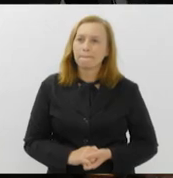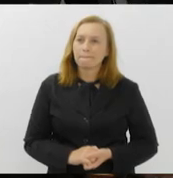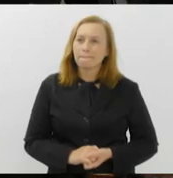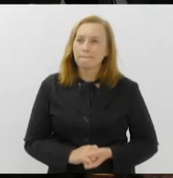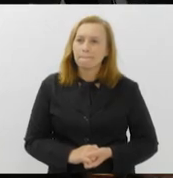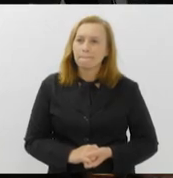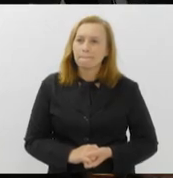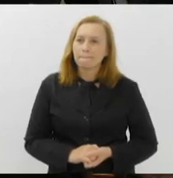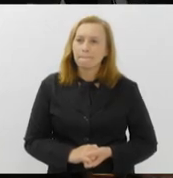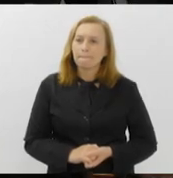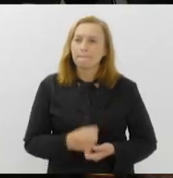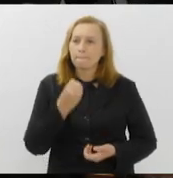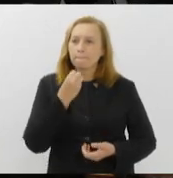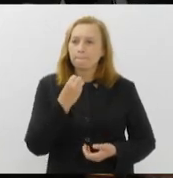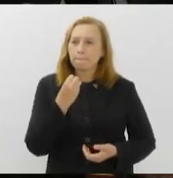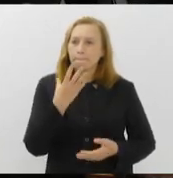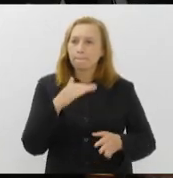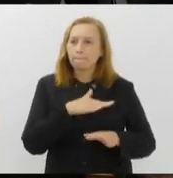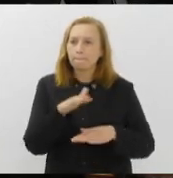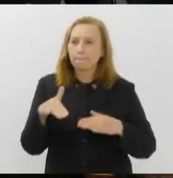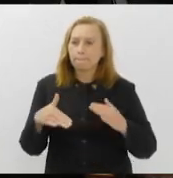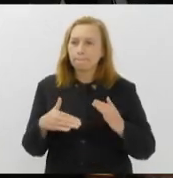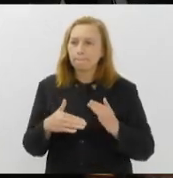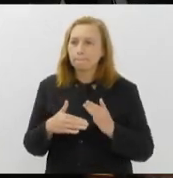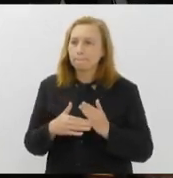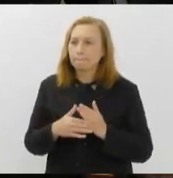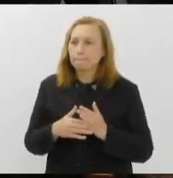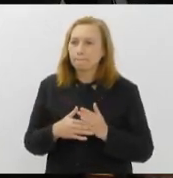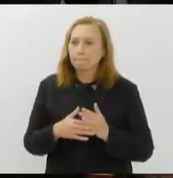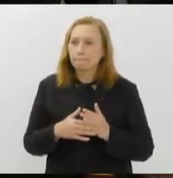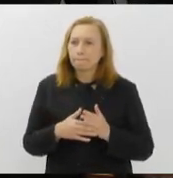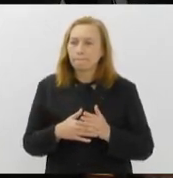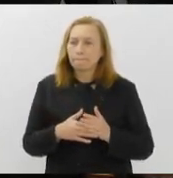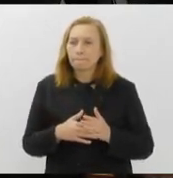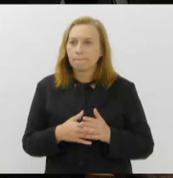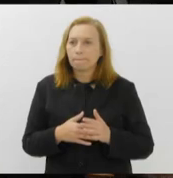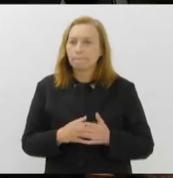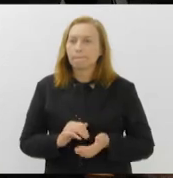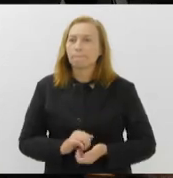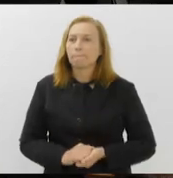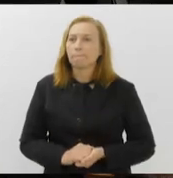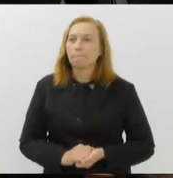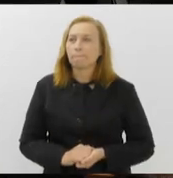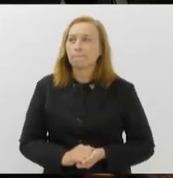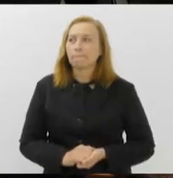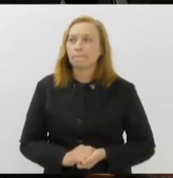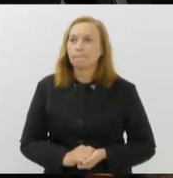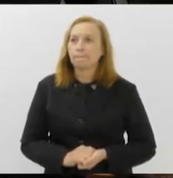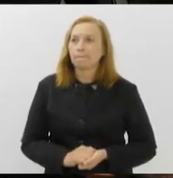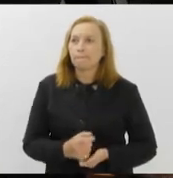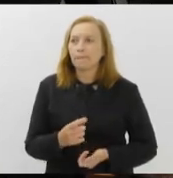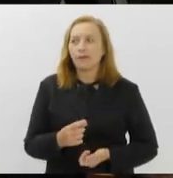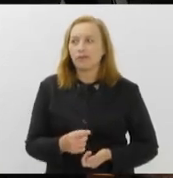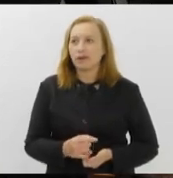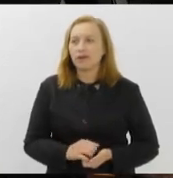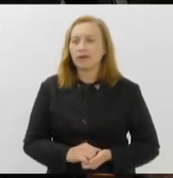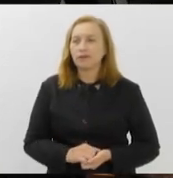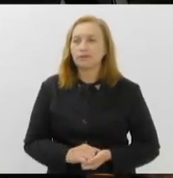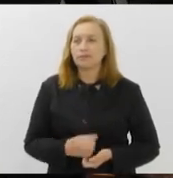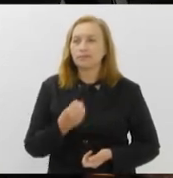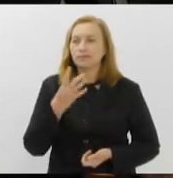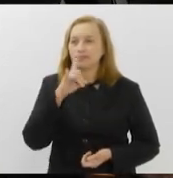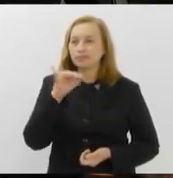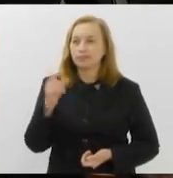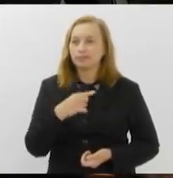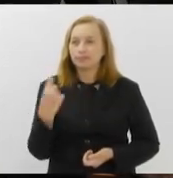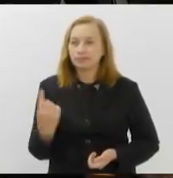Bom dia a todas. Saravá, Ogum. Quem chama de São Jorge, eu chamo de Ogum. Bom dia para nós. Sou Sani Souza,